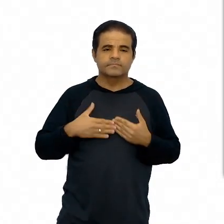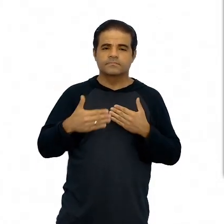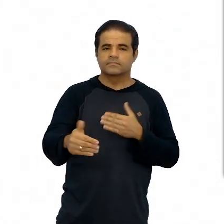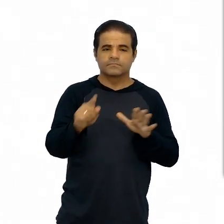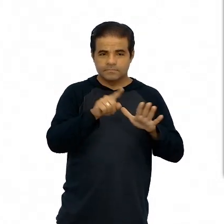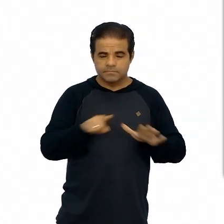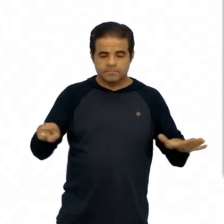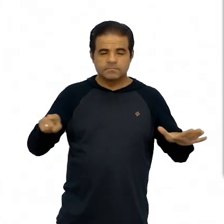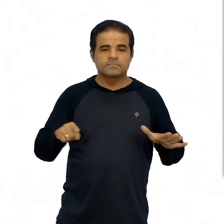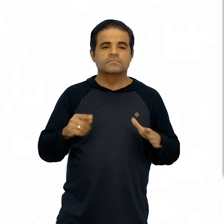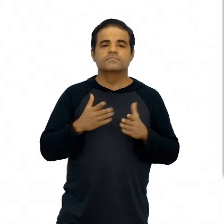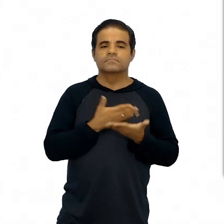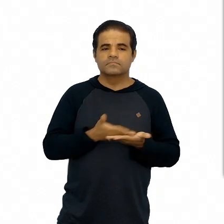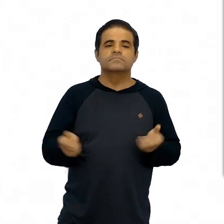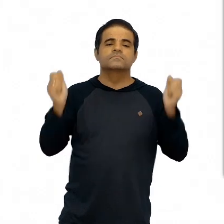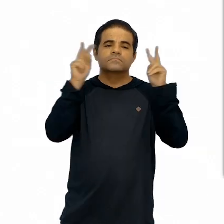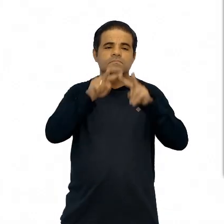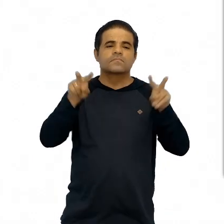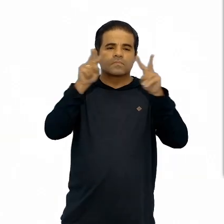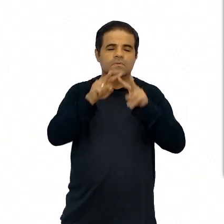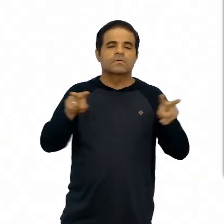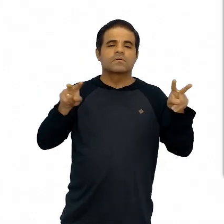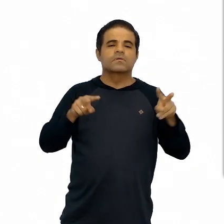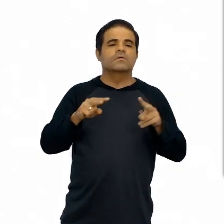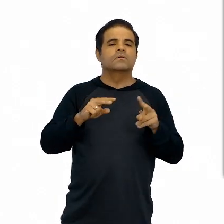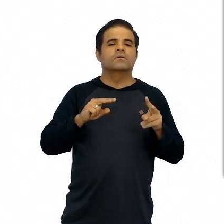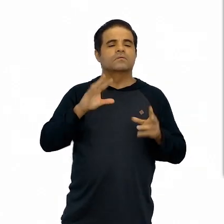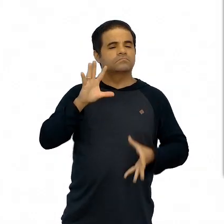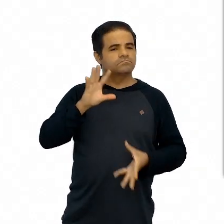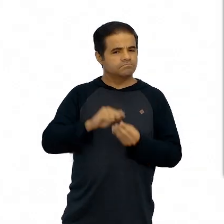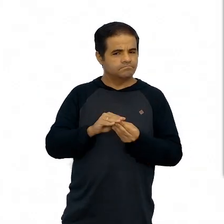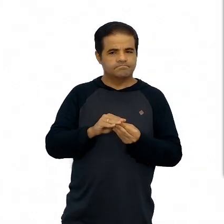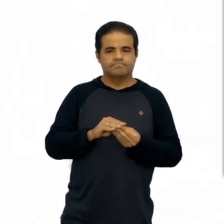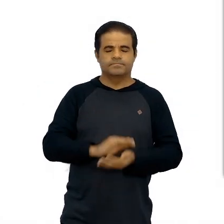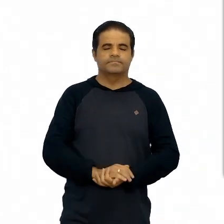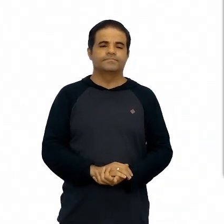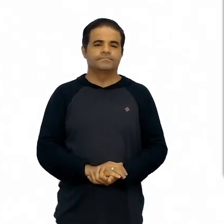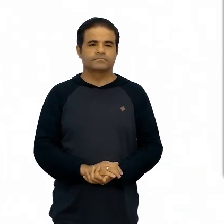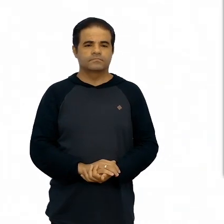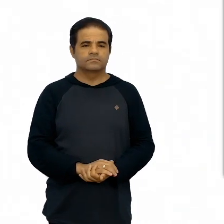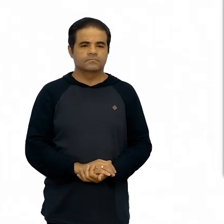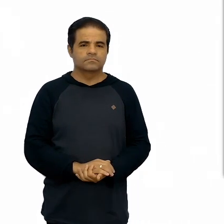composição e não visualizam a decomposição.